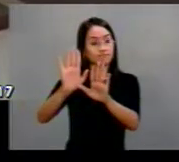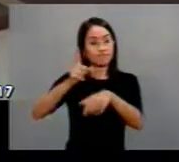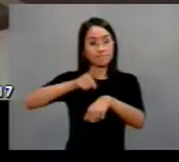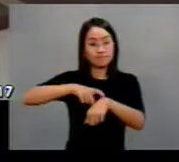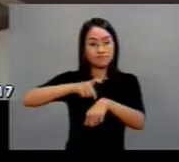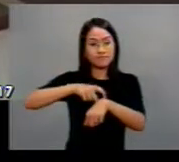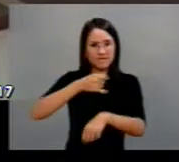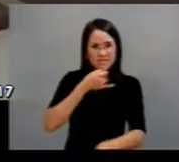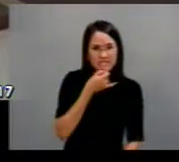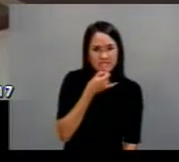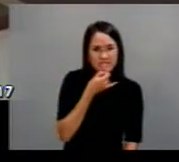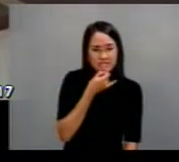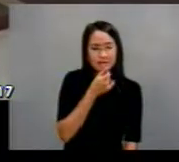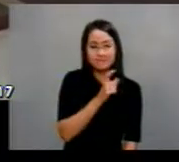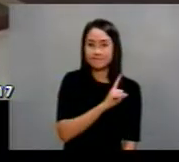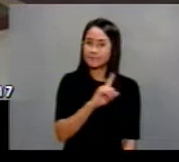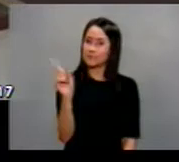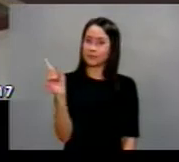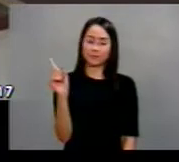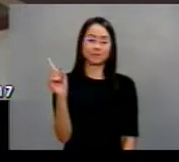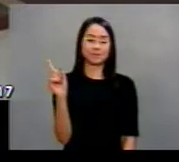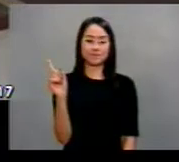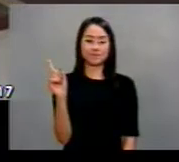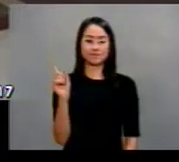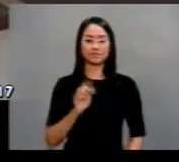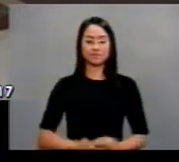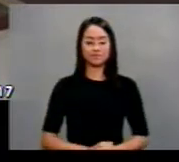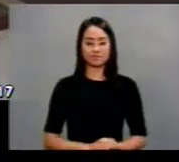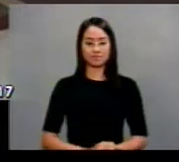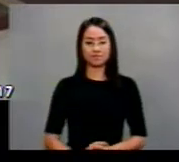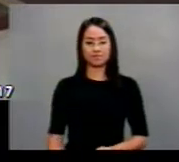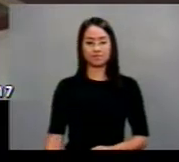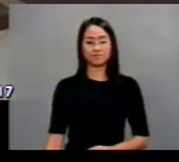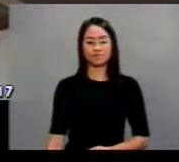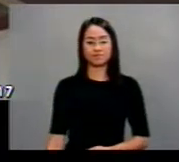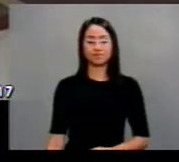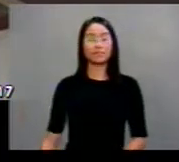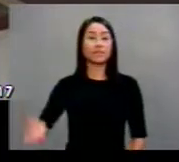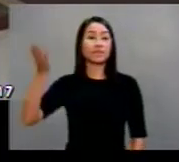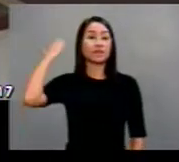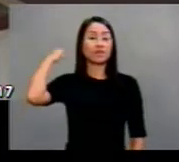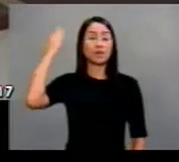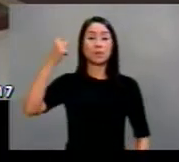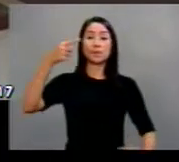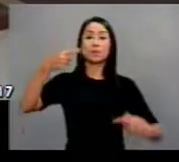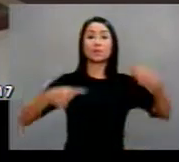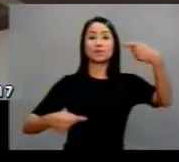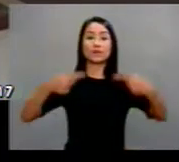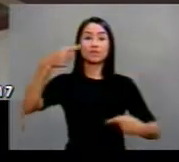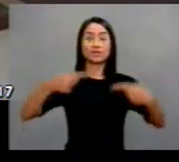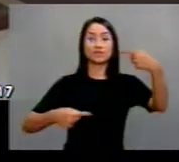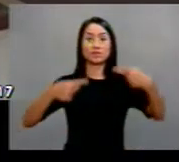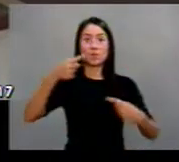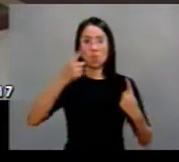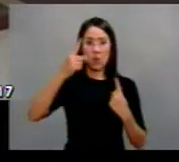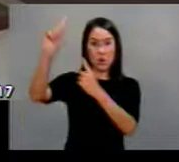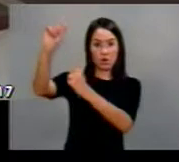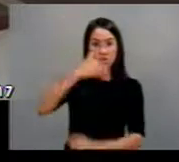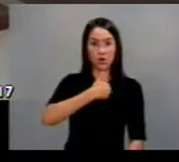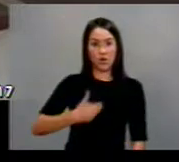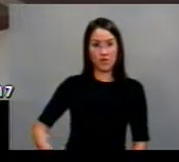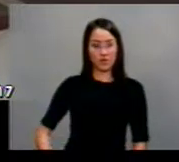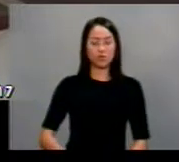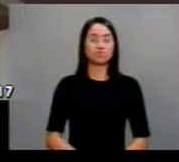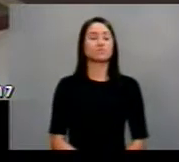abater. Um velho militante de esquerda, cujo pai tinha sido militante nos anos 30, ele me dizia,